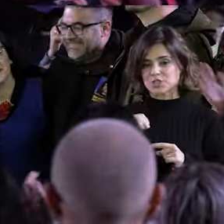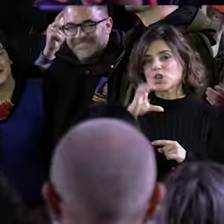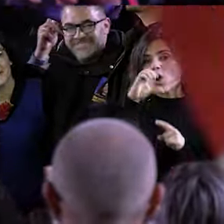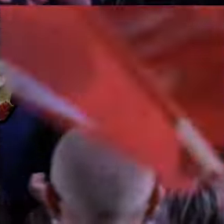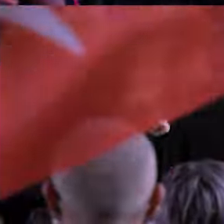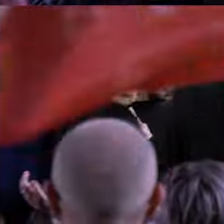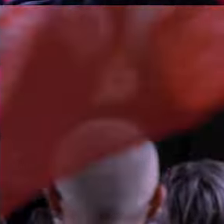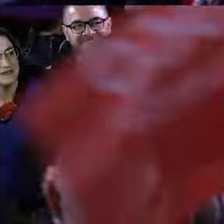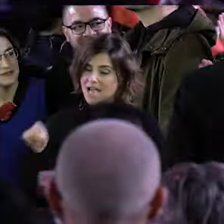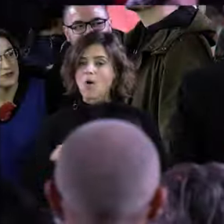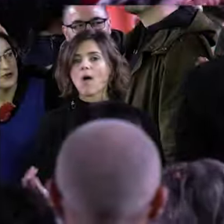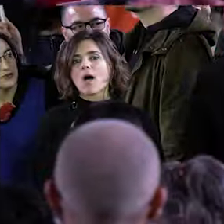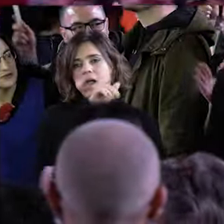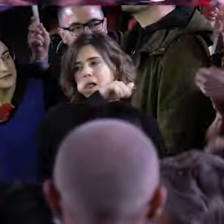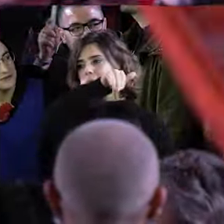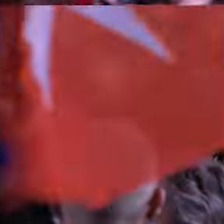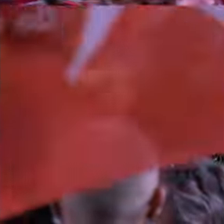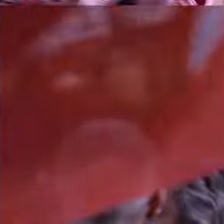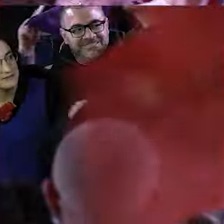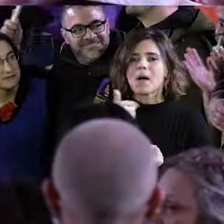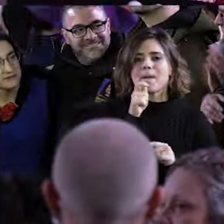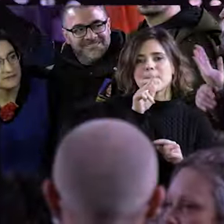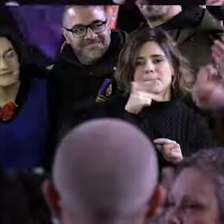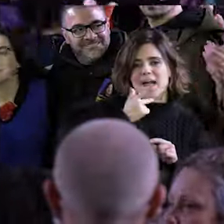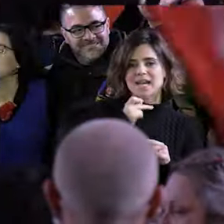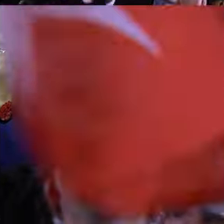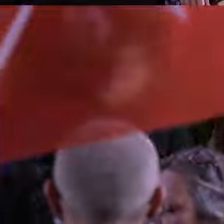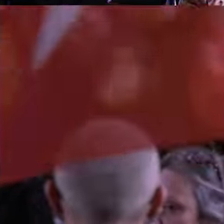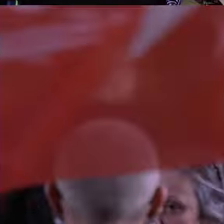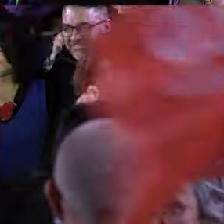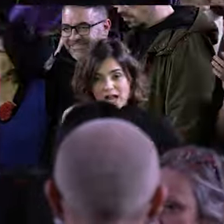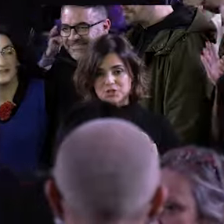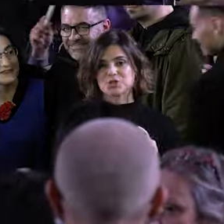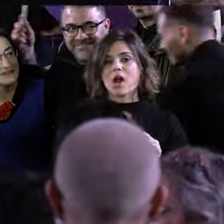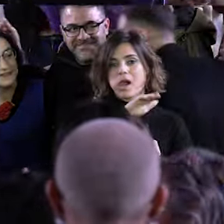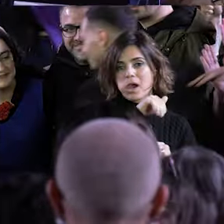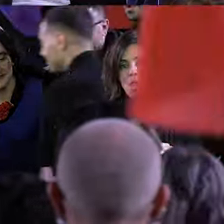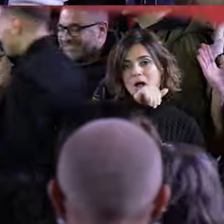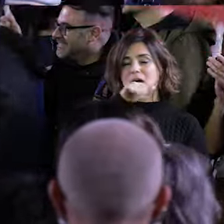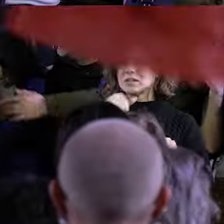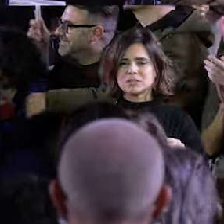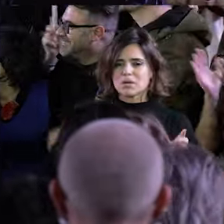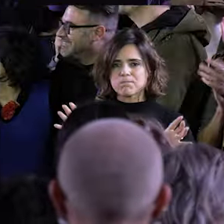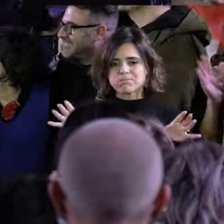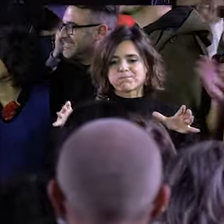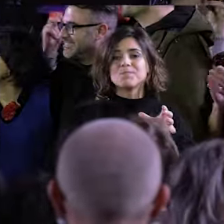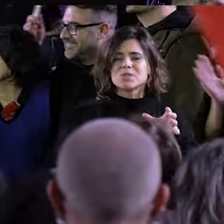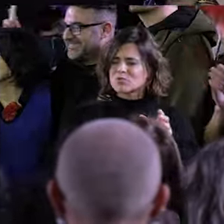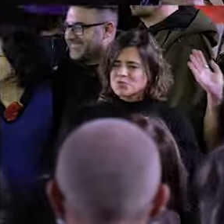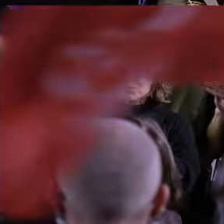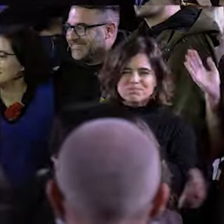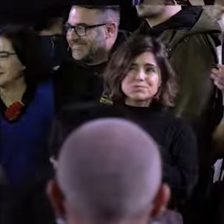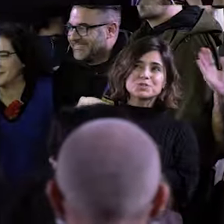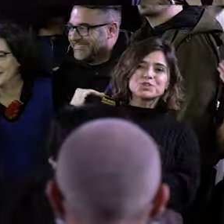o Rui Lima Moreira, a Berta Soares e o gigante José